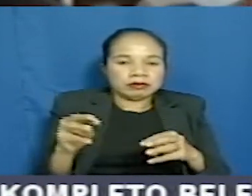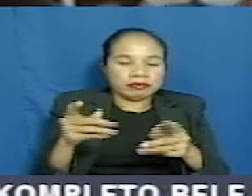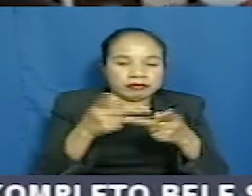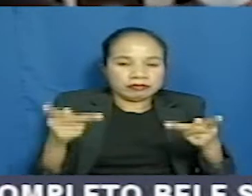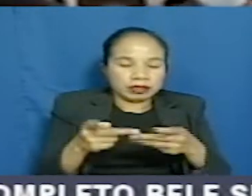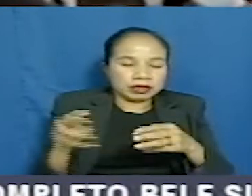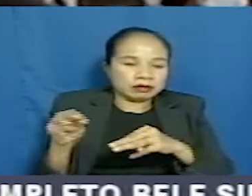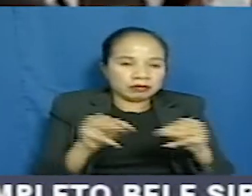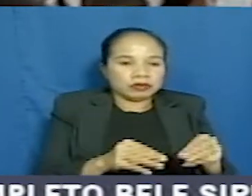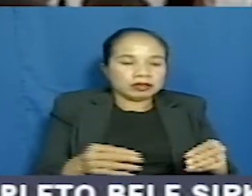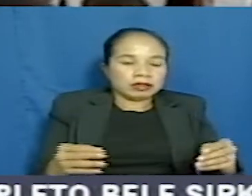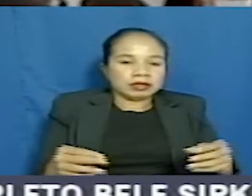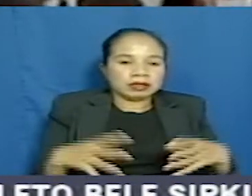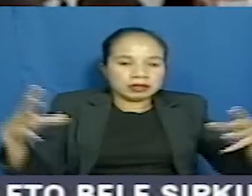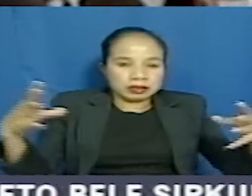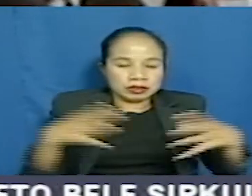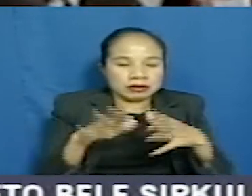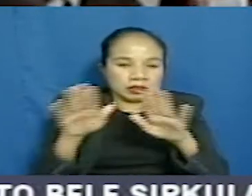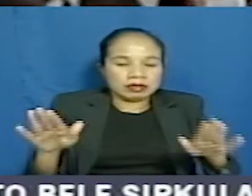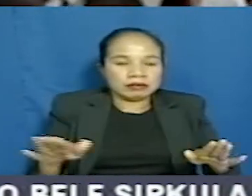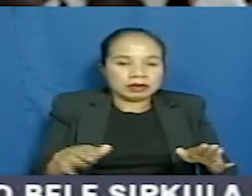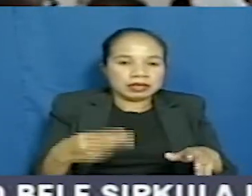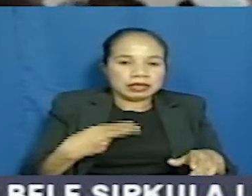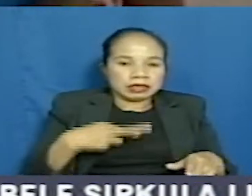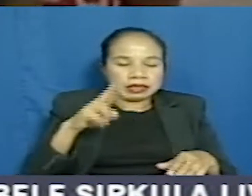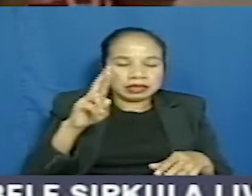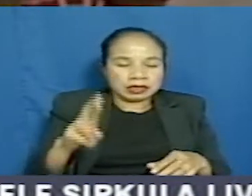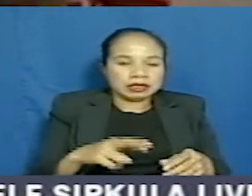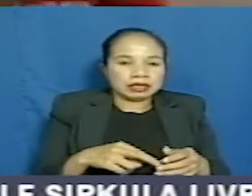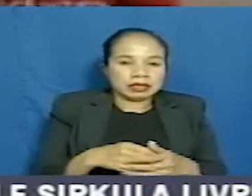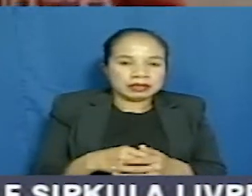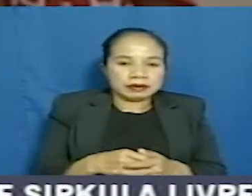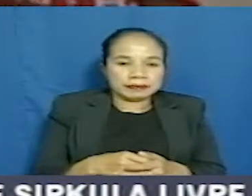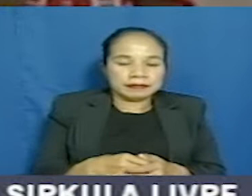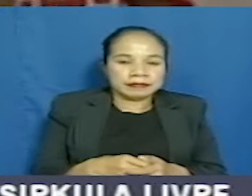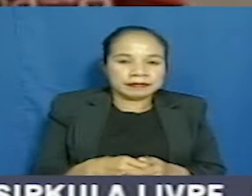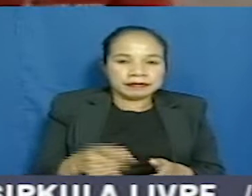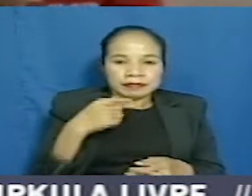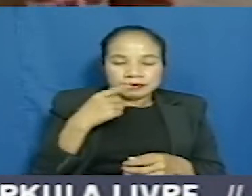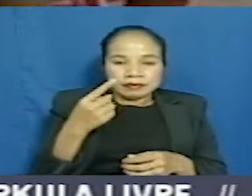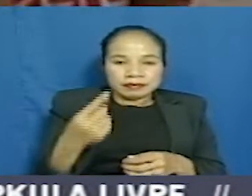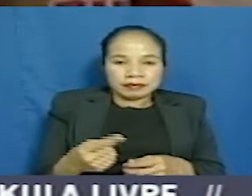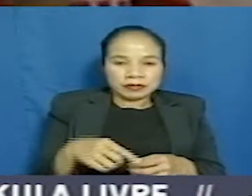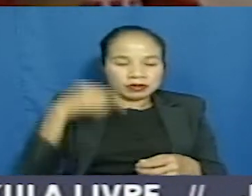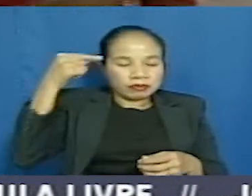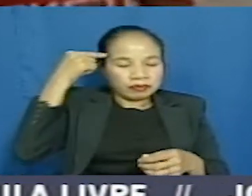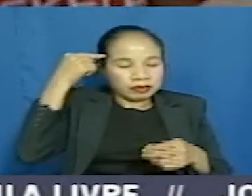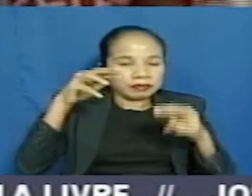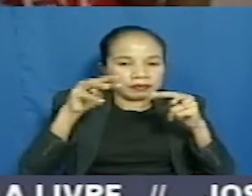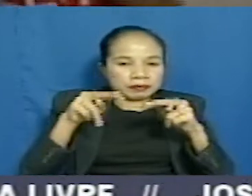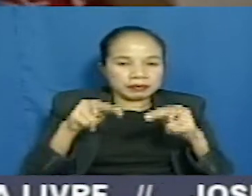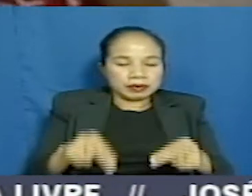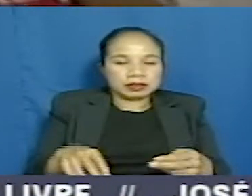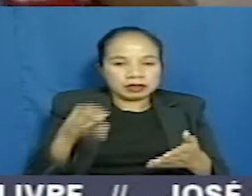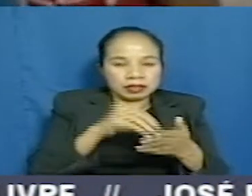no Concentração Labarique Escola Técnico Vocacional Hera, Francisco da Costa Fernandes Chateten. Governo precisa